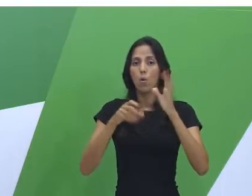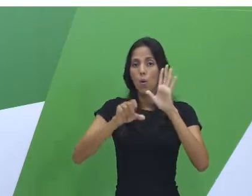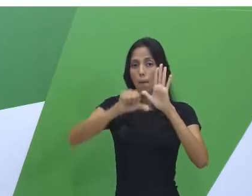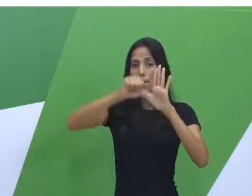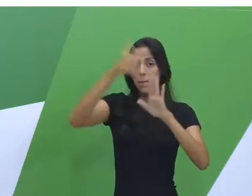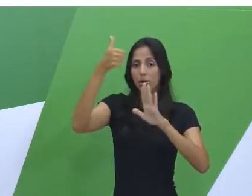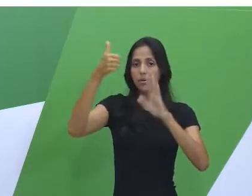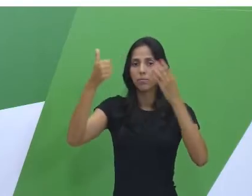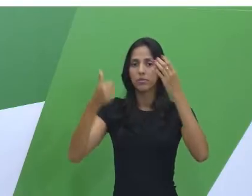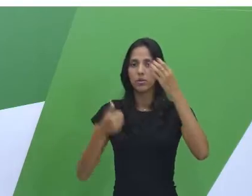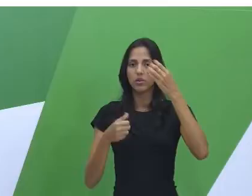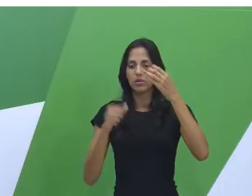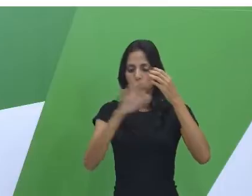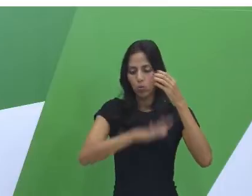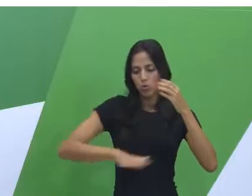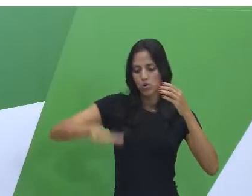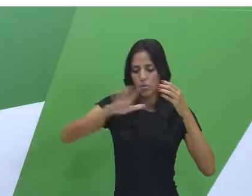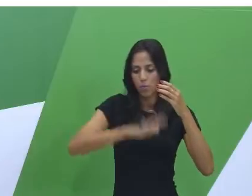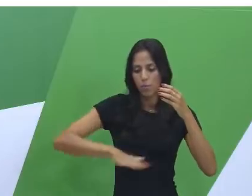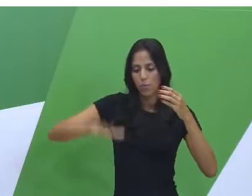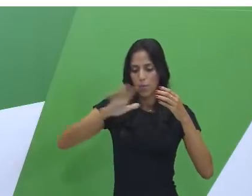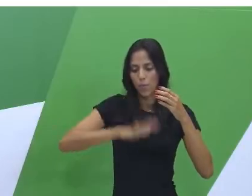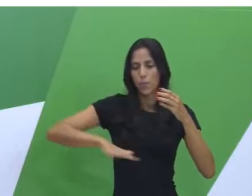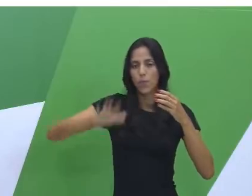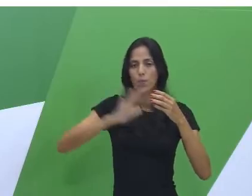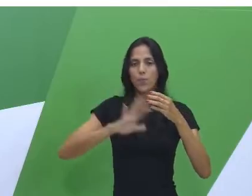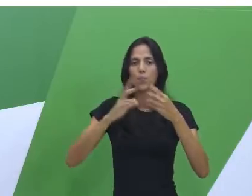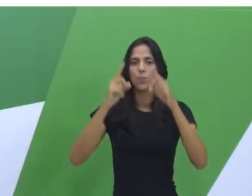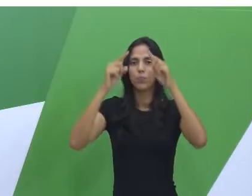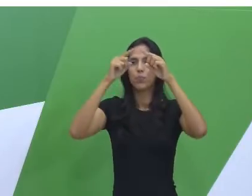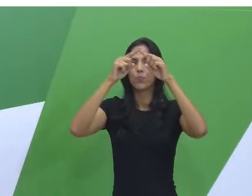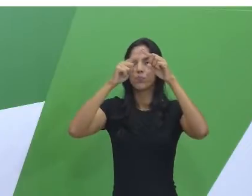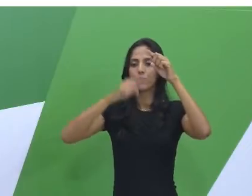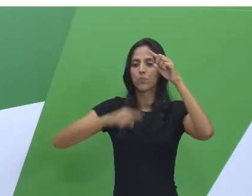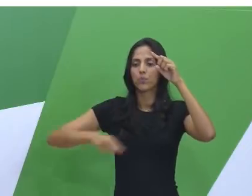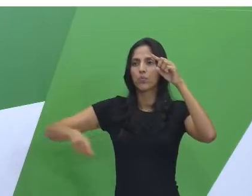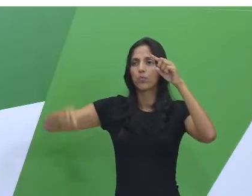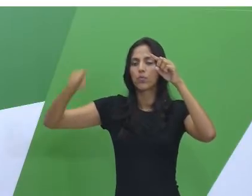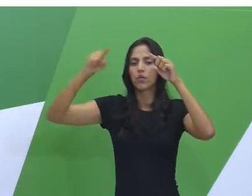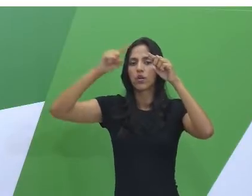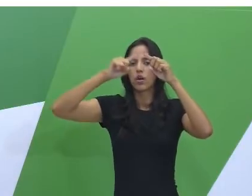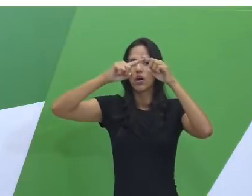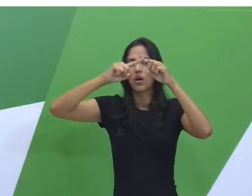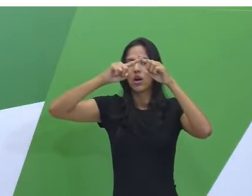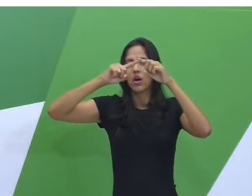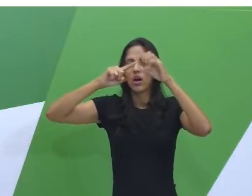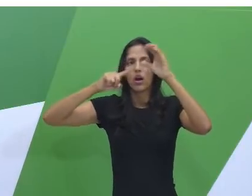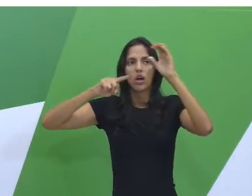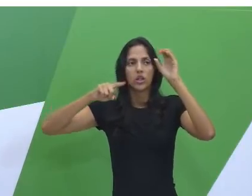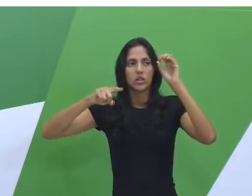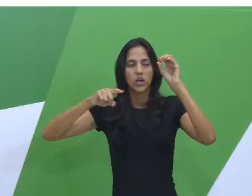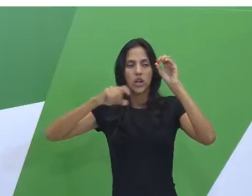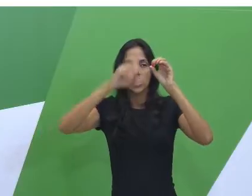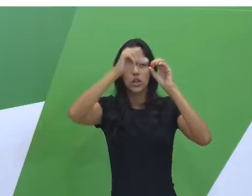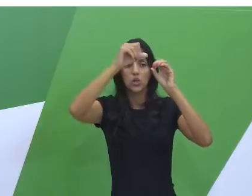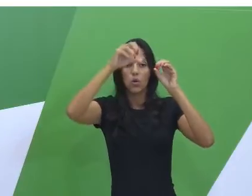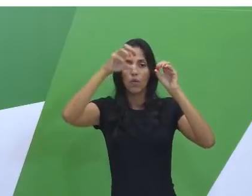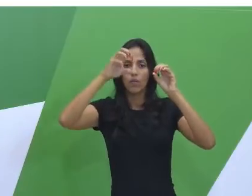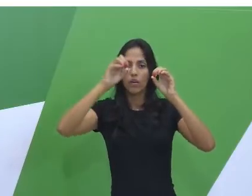ele é o espaço entre essas duas retas que está entre 0 e 90